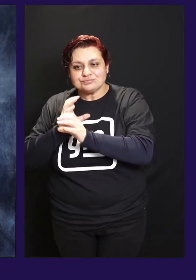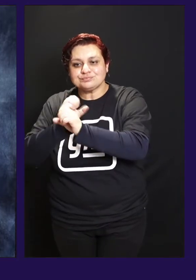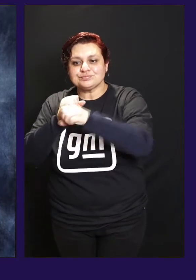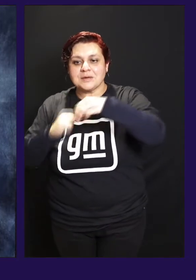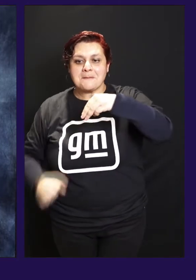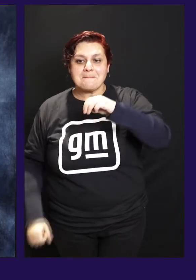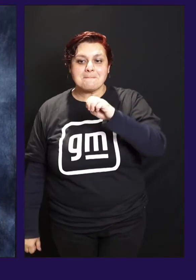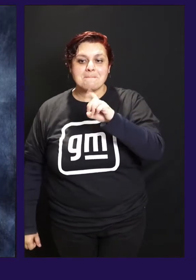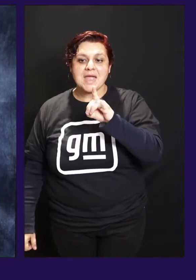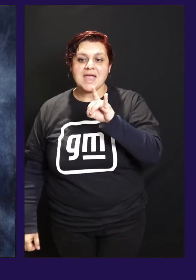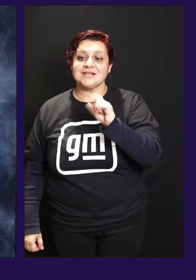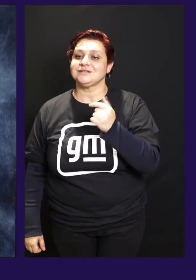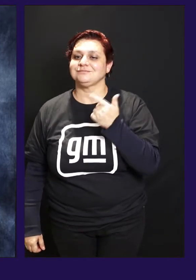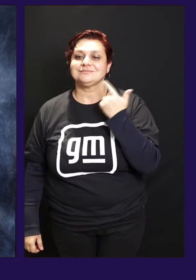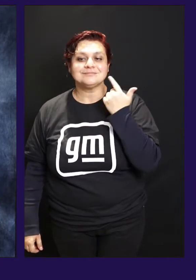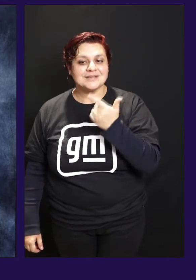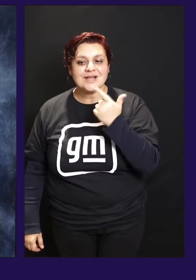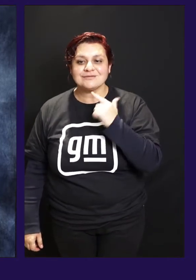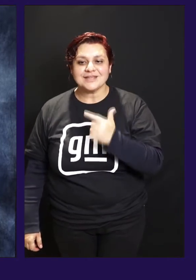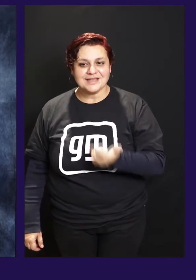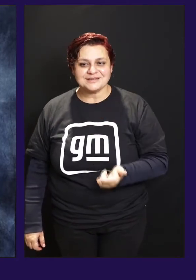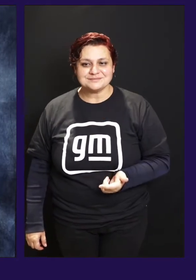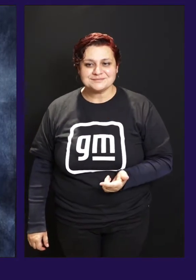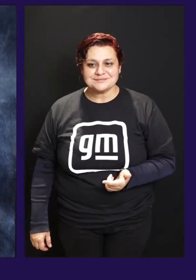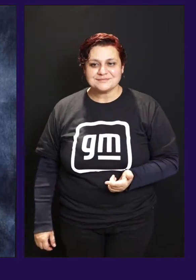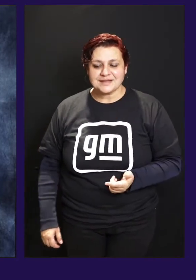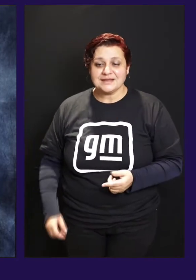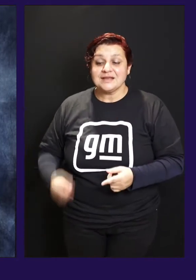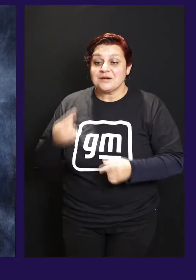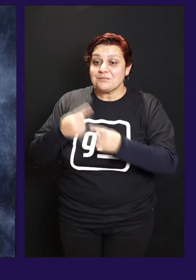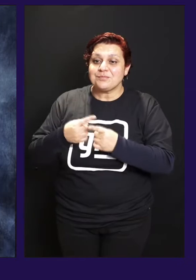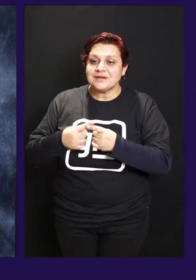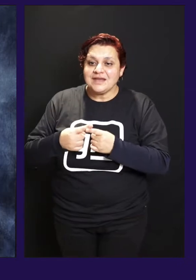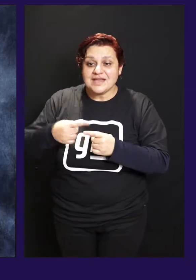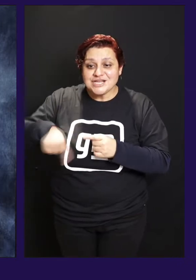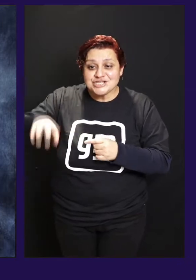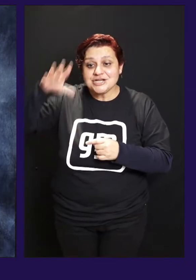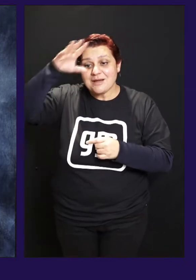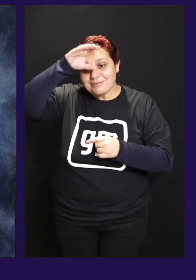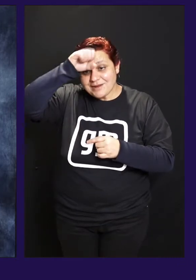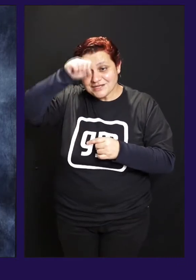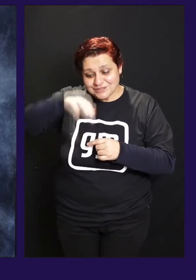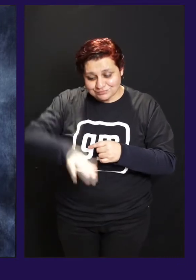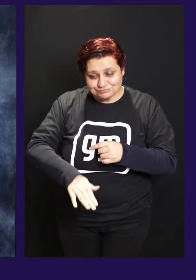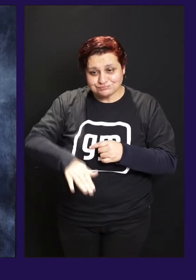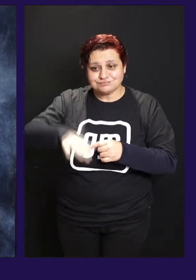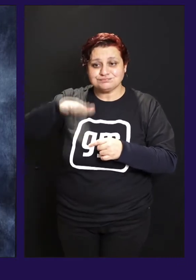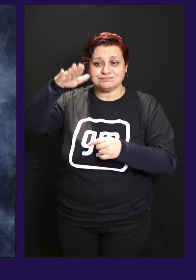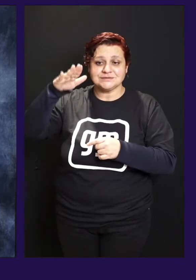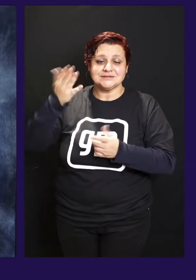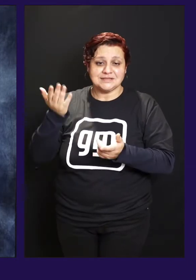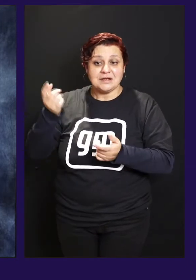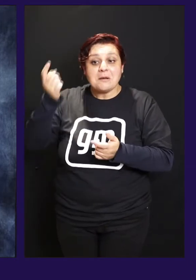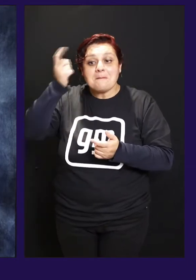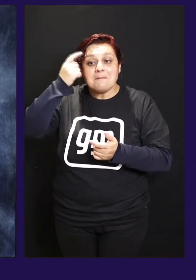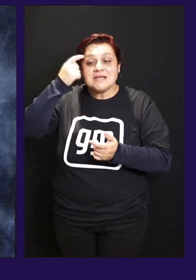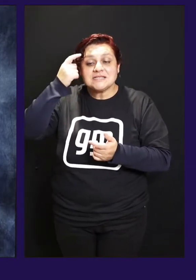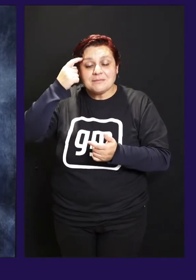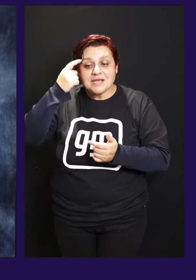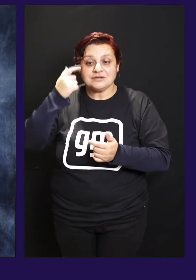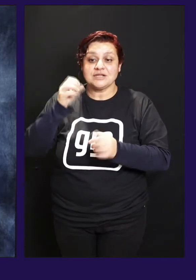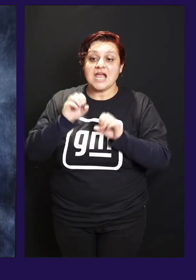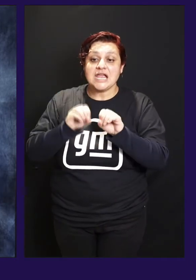fizeram. 4.066 pilotos mediram o tamanho do braço, dos dedos, da mão, do pescoço, da